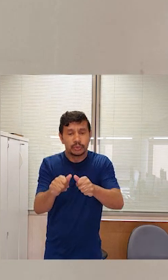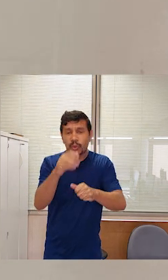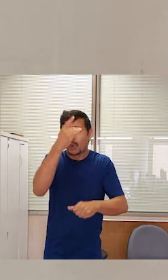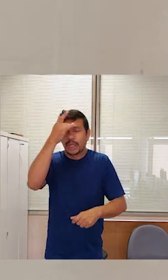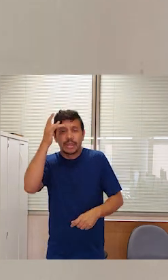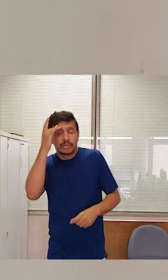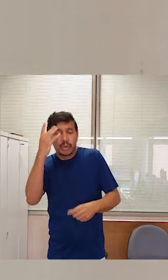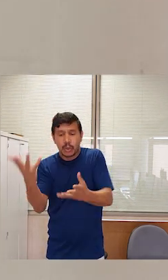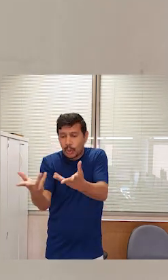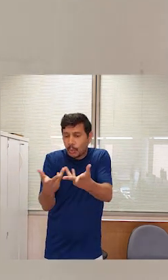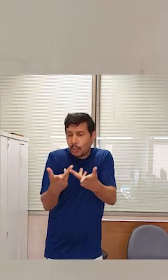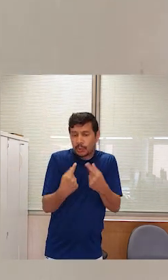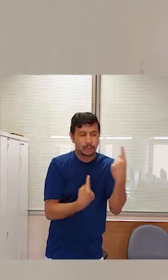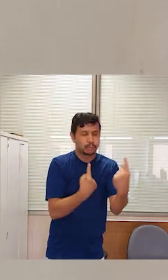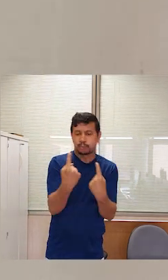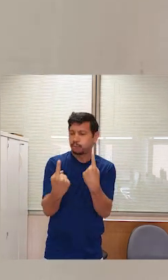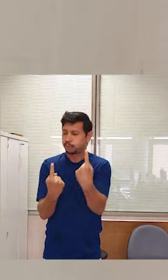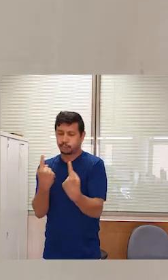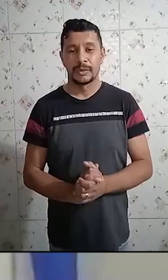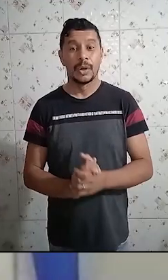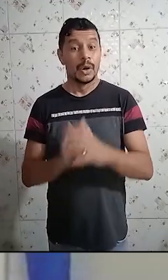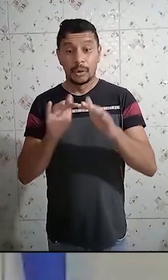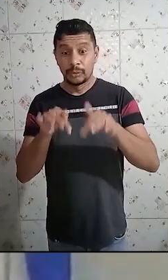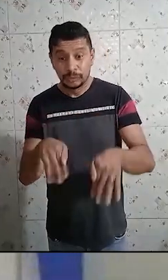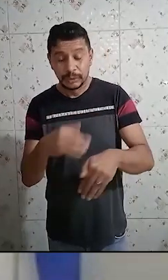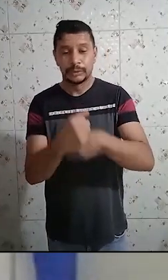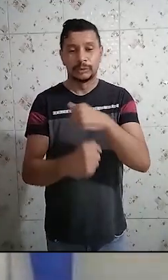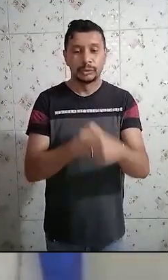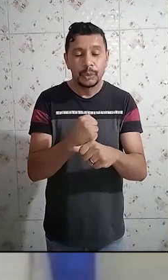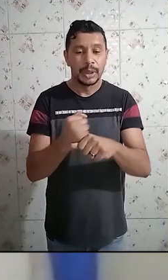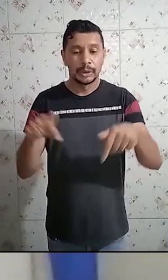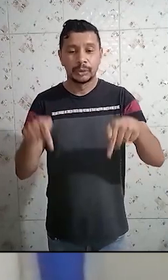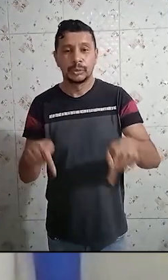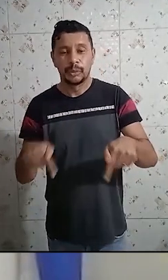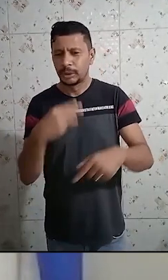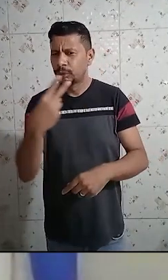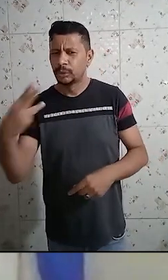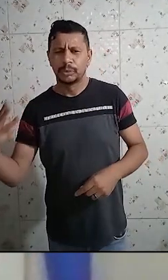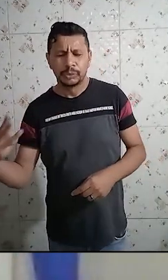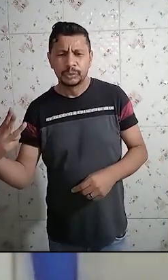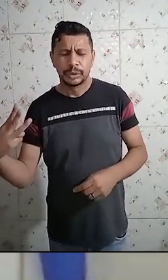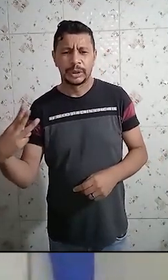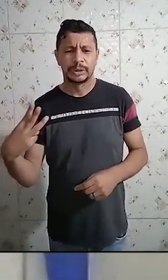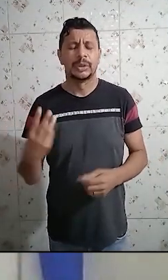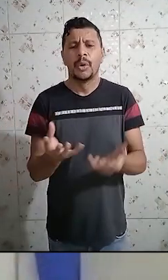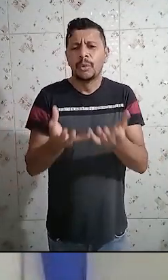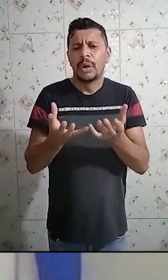que atenderam o chamado do sindicato. Ao findar esse ano de